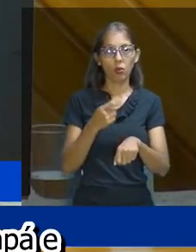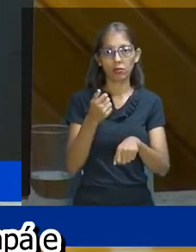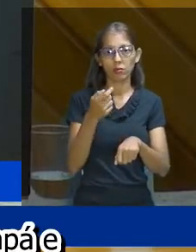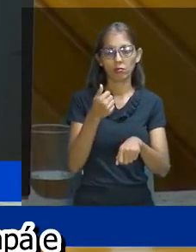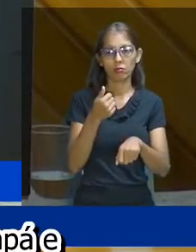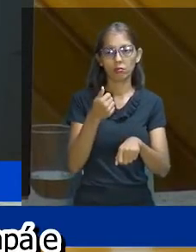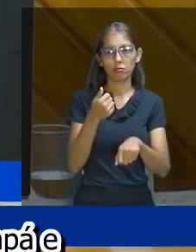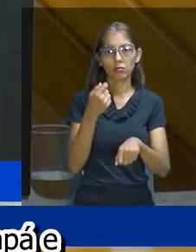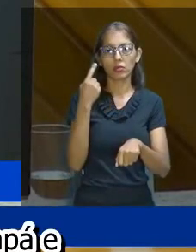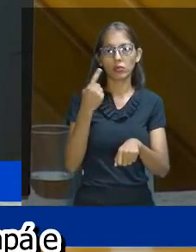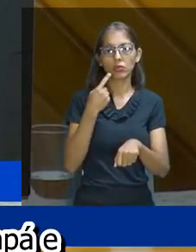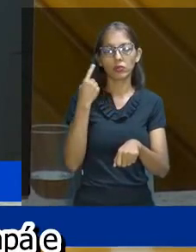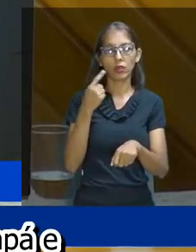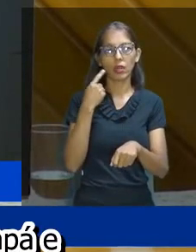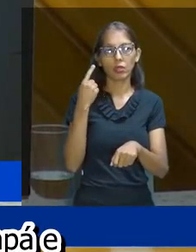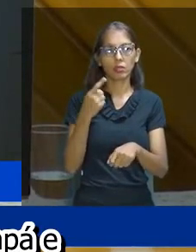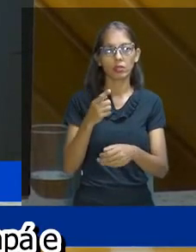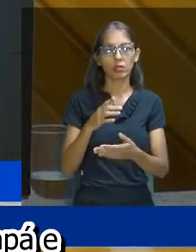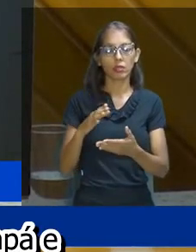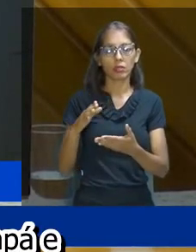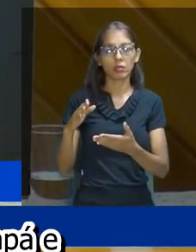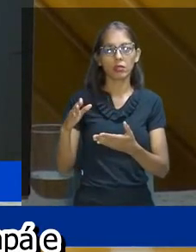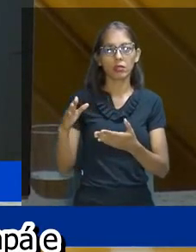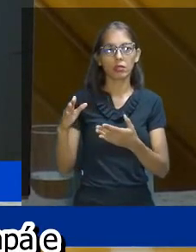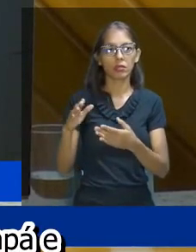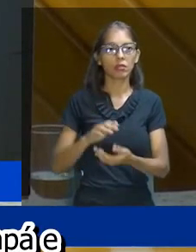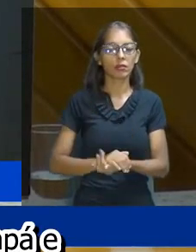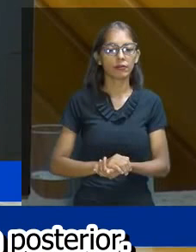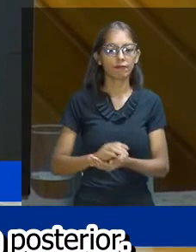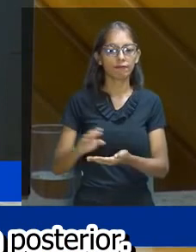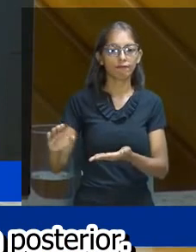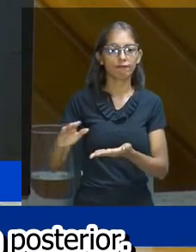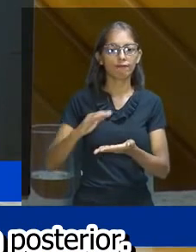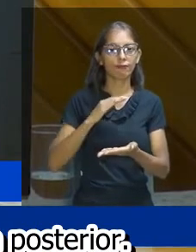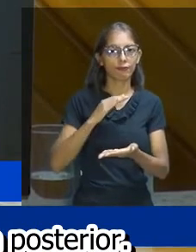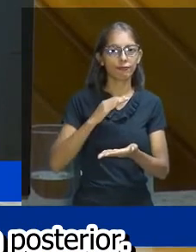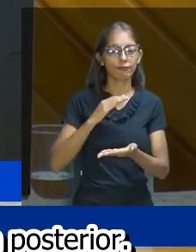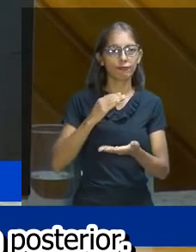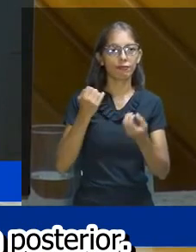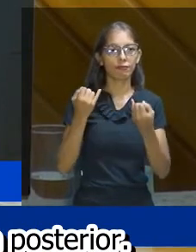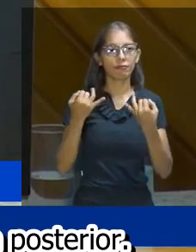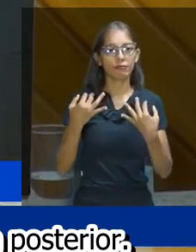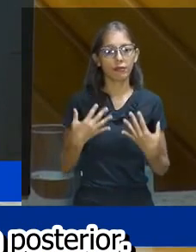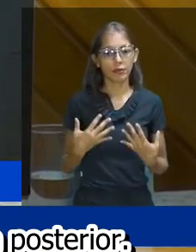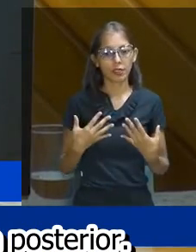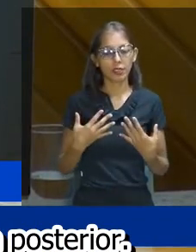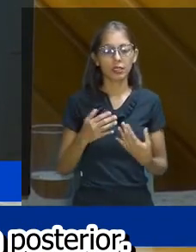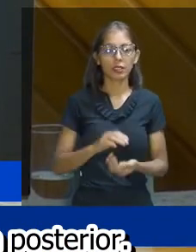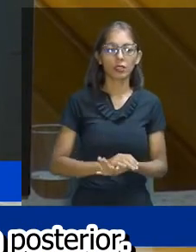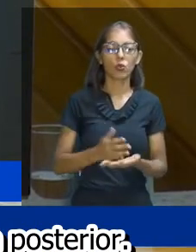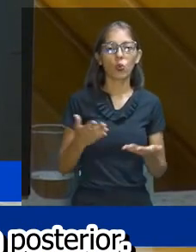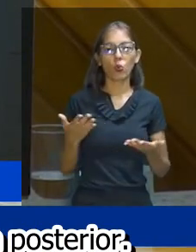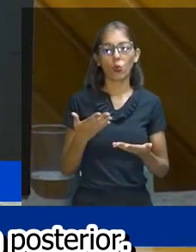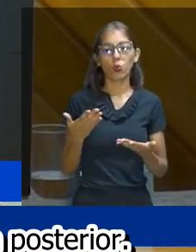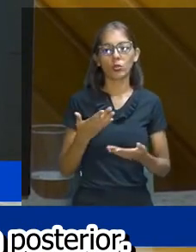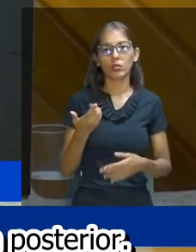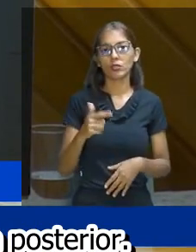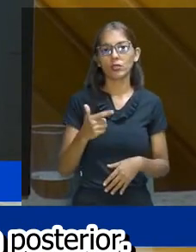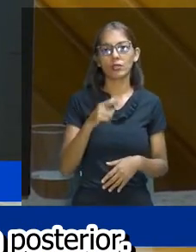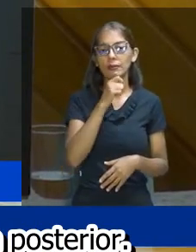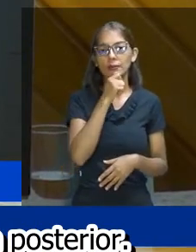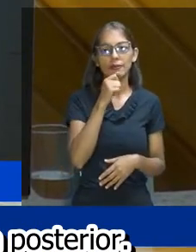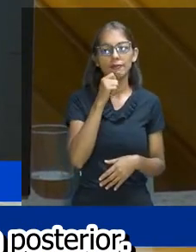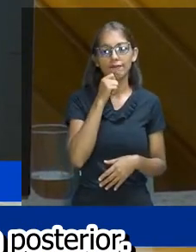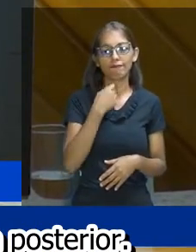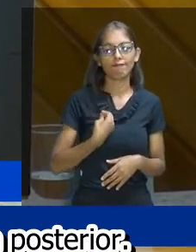que o advogado salienta que está fora de Macapá e que gostaria que esse embargos fosse